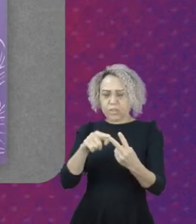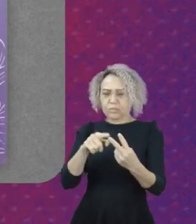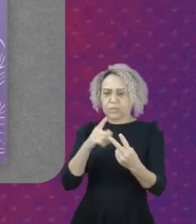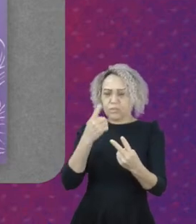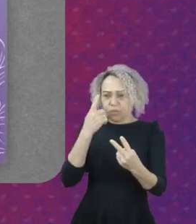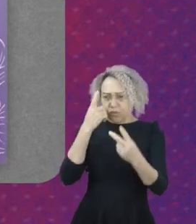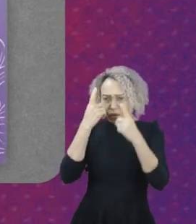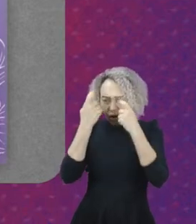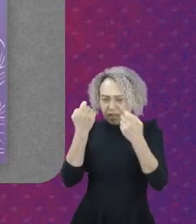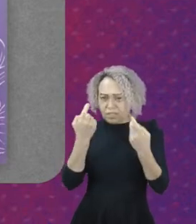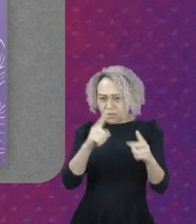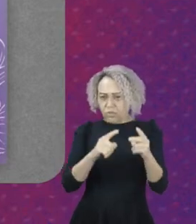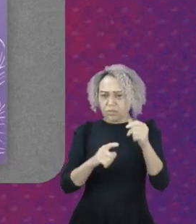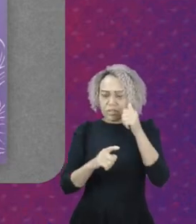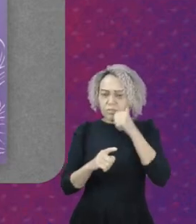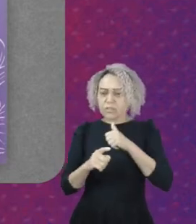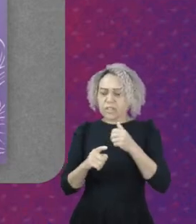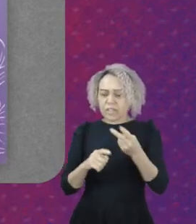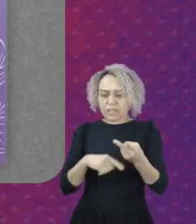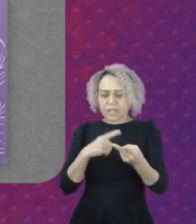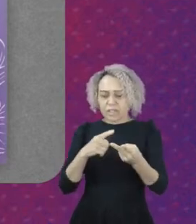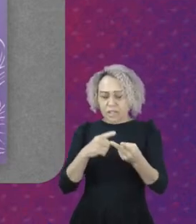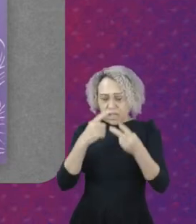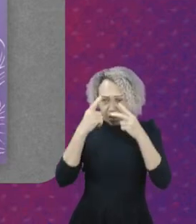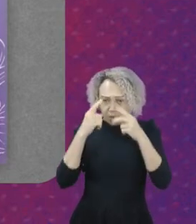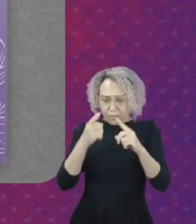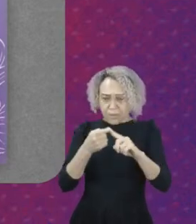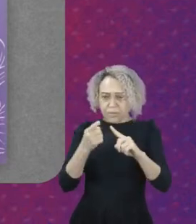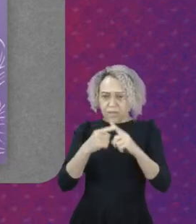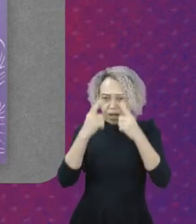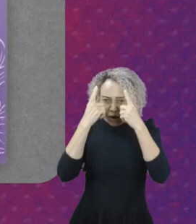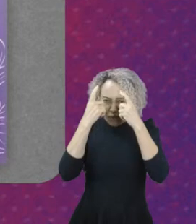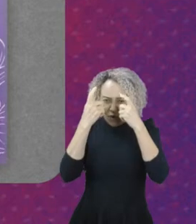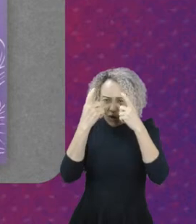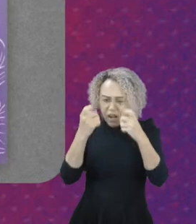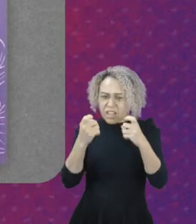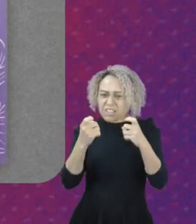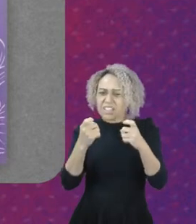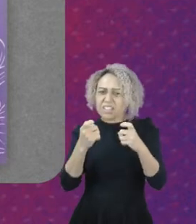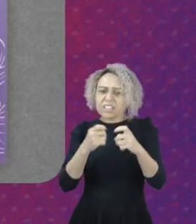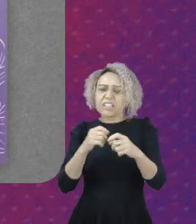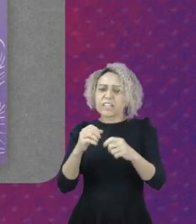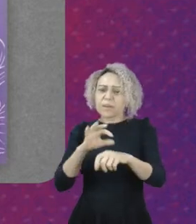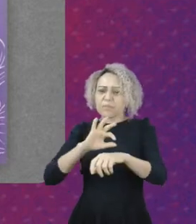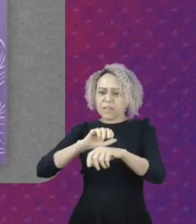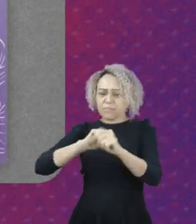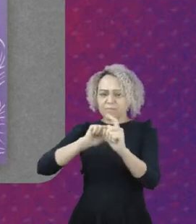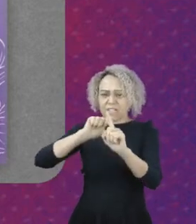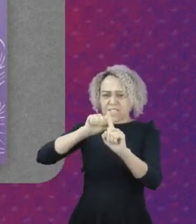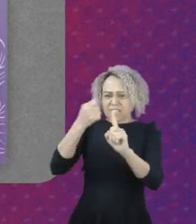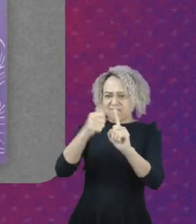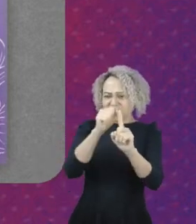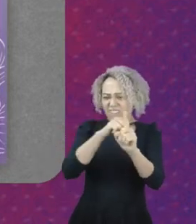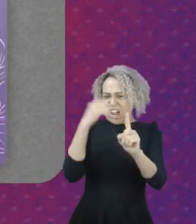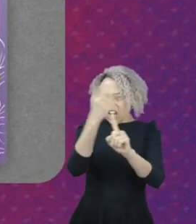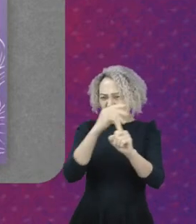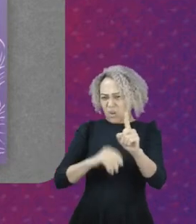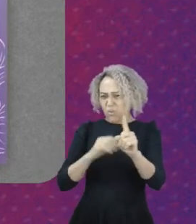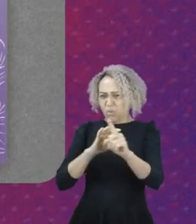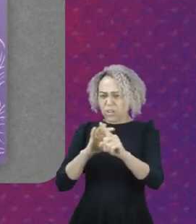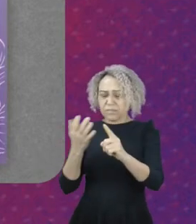violência visível e a violência invisível, e traz dados muito importantes. É importante a gente ler para a gente ter acesso a